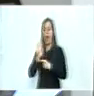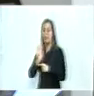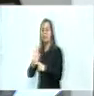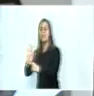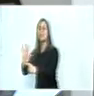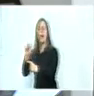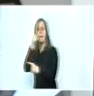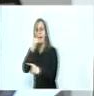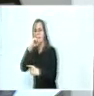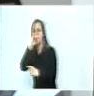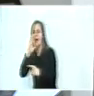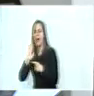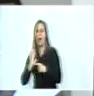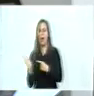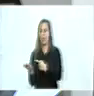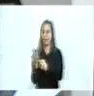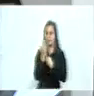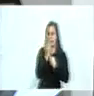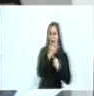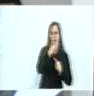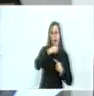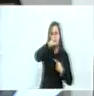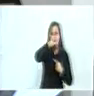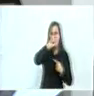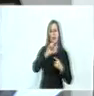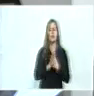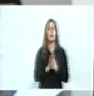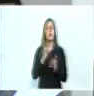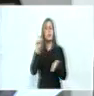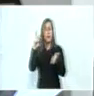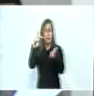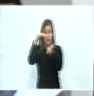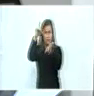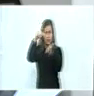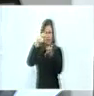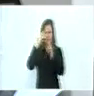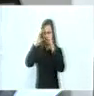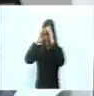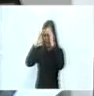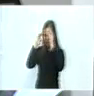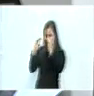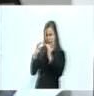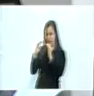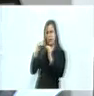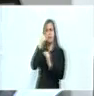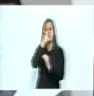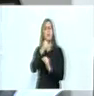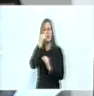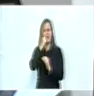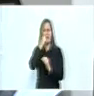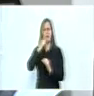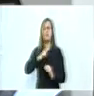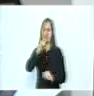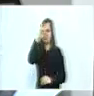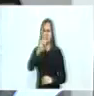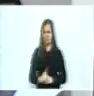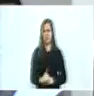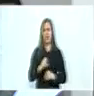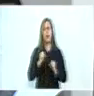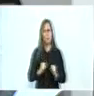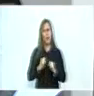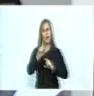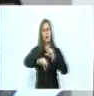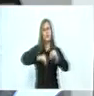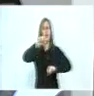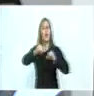filhos desde o seu nascimento, reconhecendo a mulher enquanto sujeito de direito, que pode sim